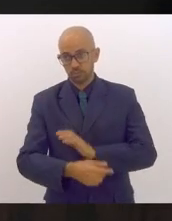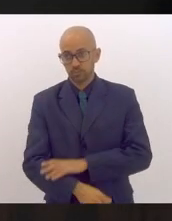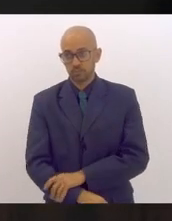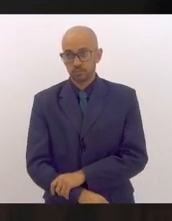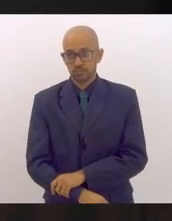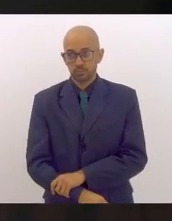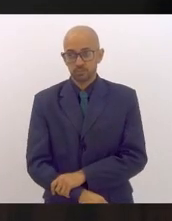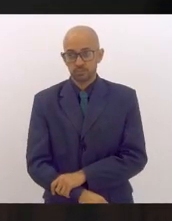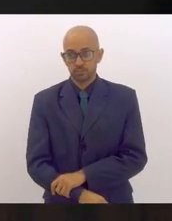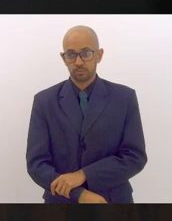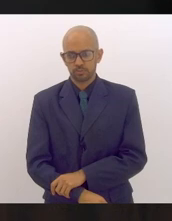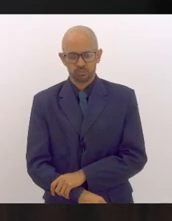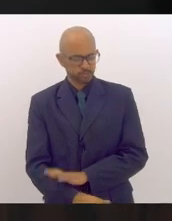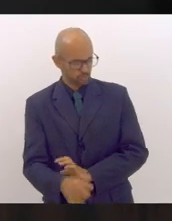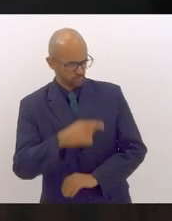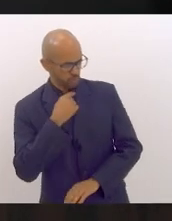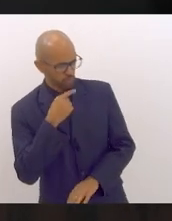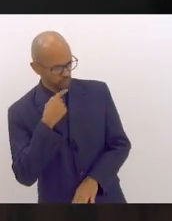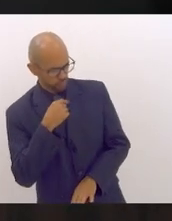tem alguma questão? Não.